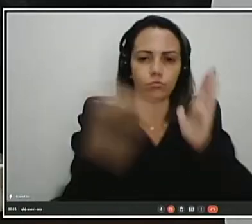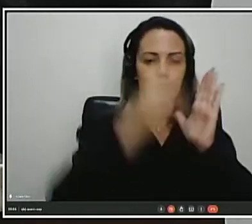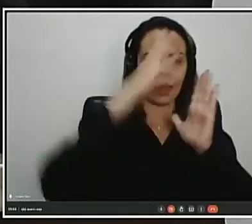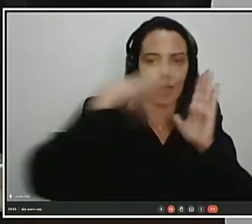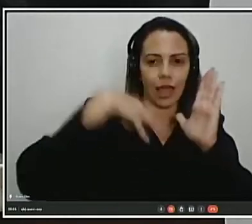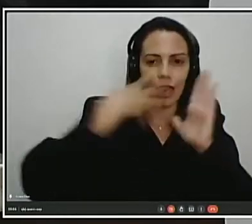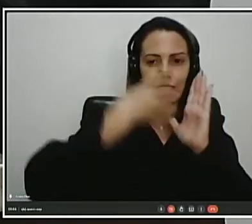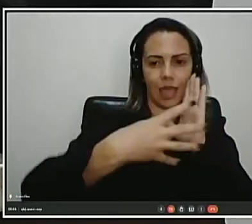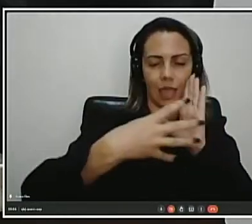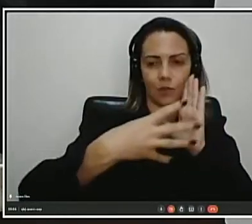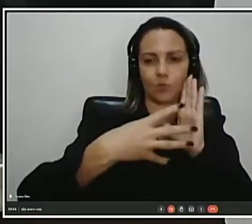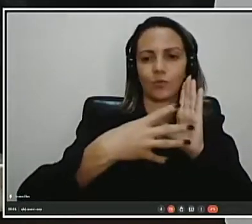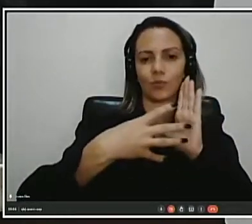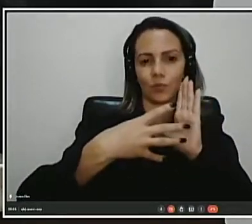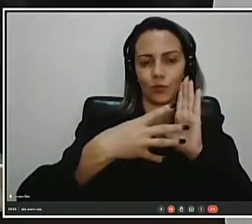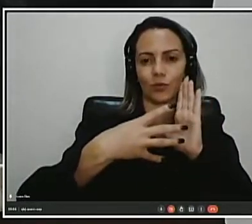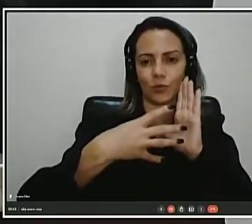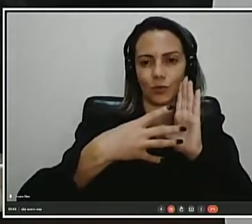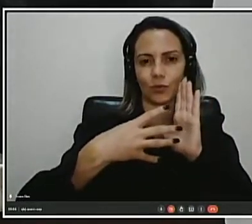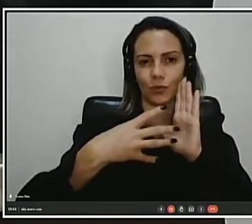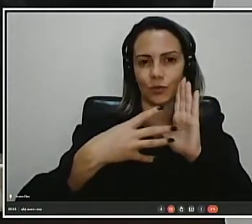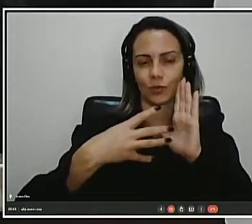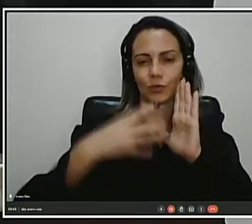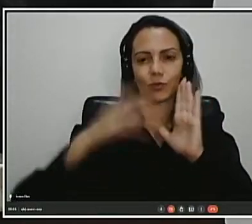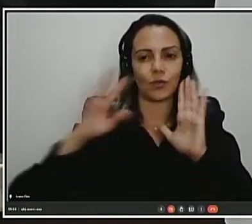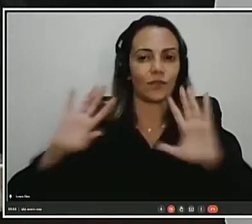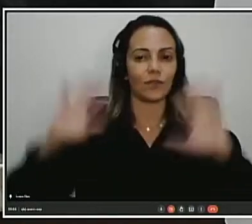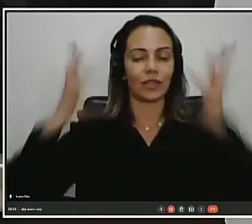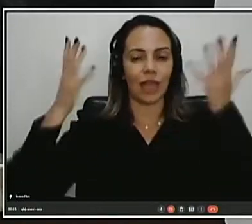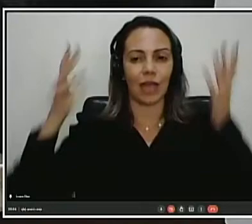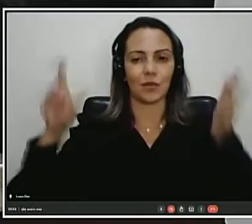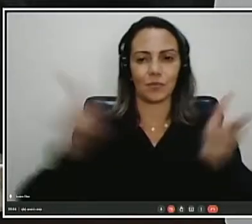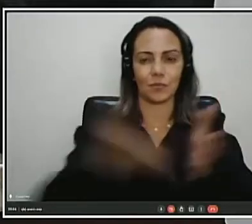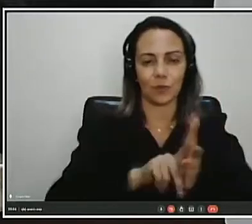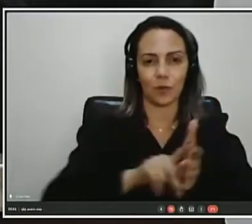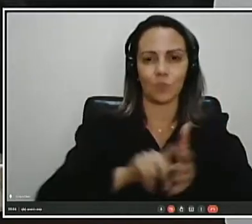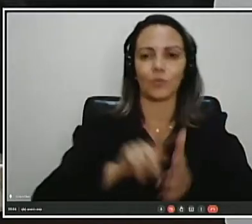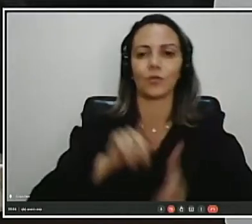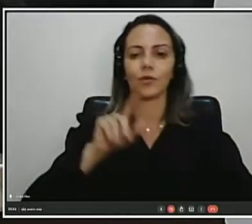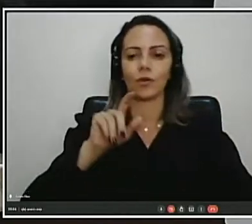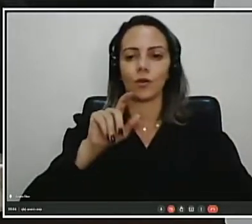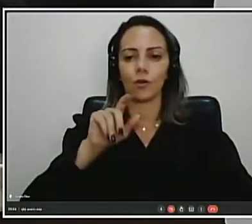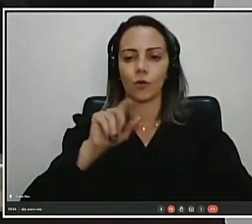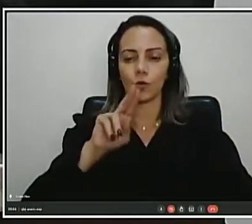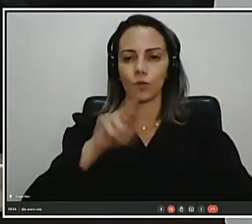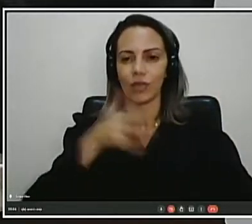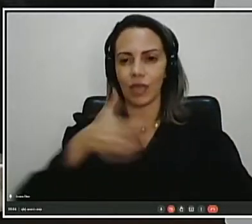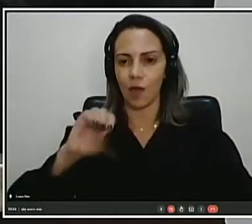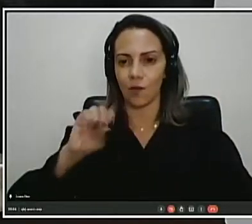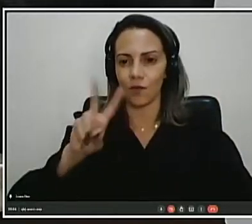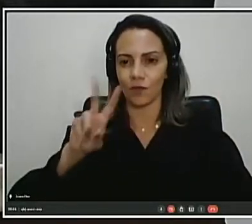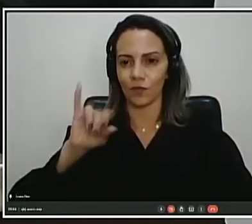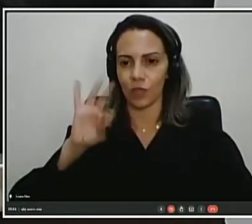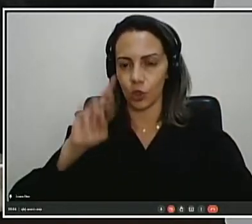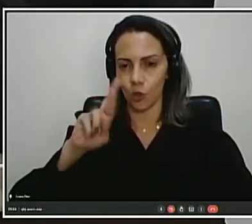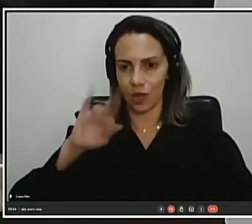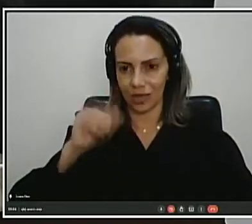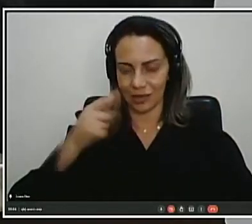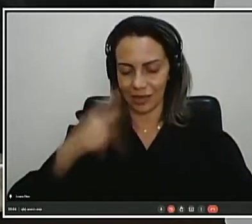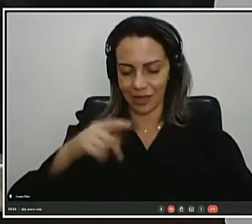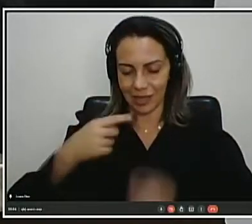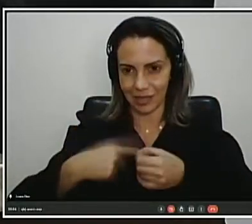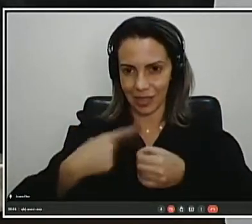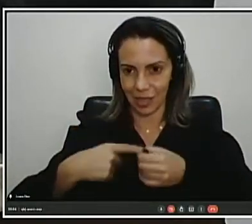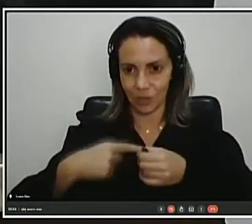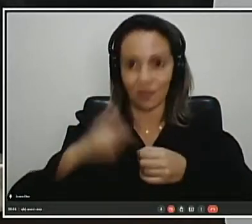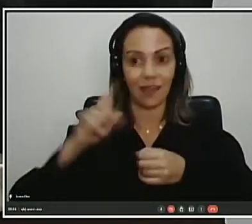ações dos eventos alusivos ao aniversário de União da Vitória, dos 132 anos de União da Vitória. Então, é gratificante